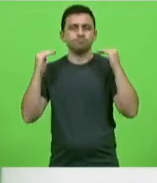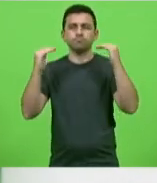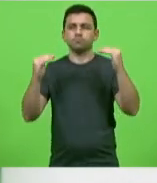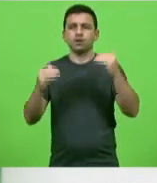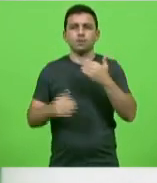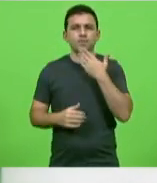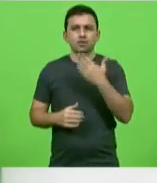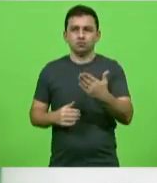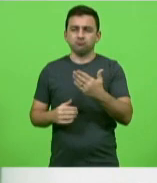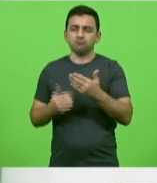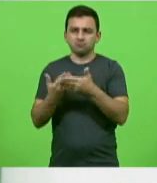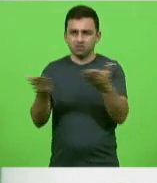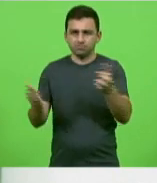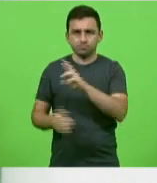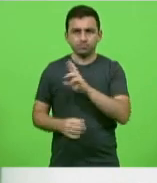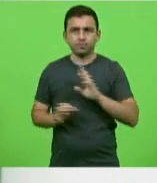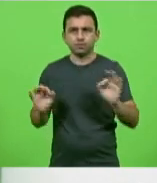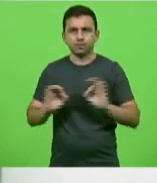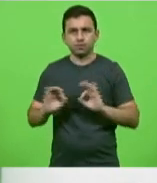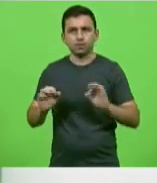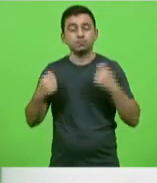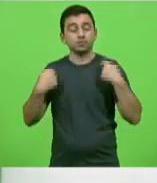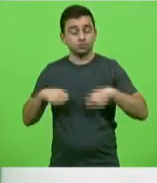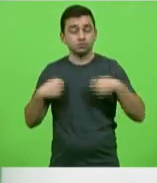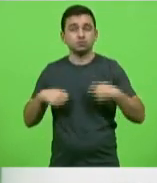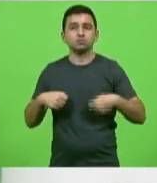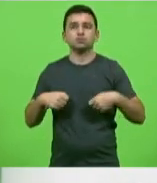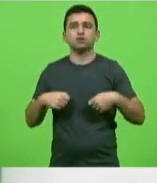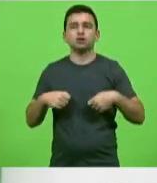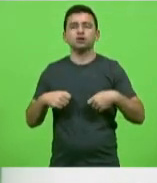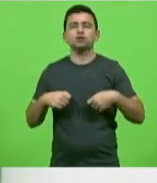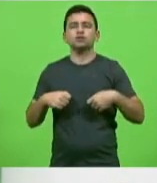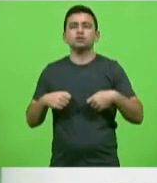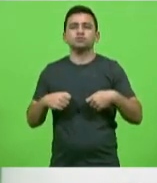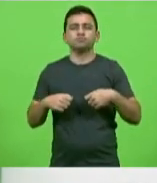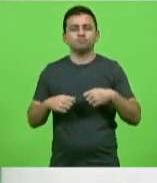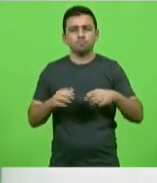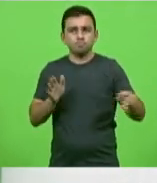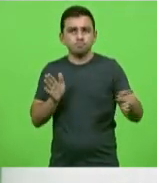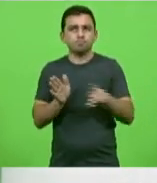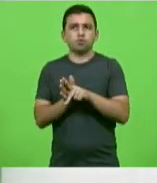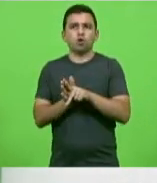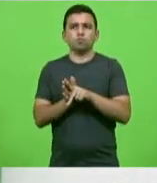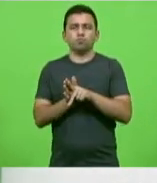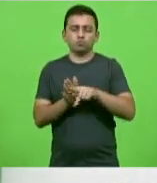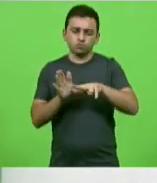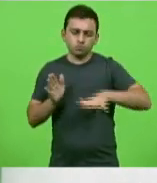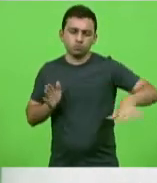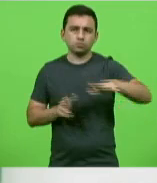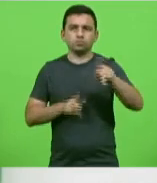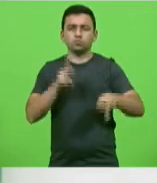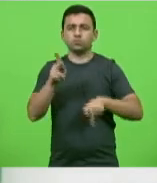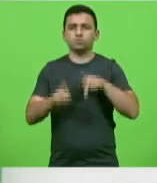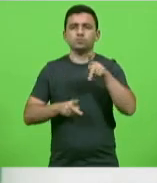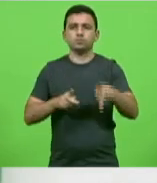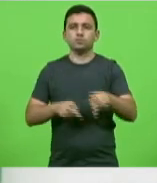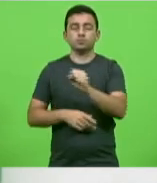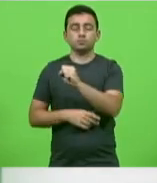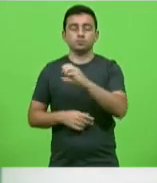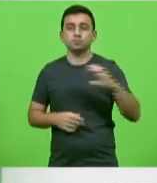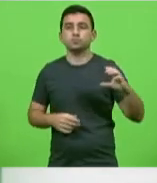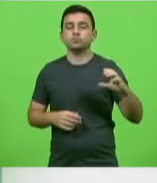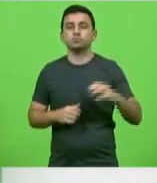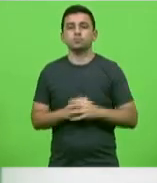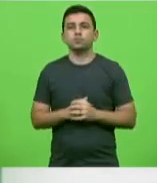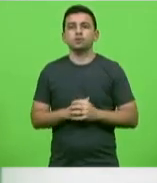proponho um apelo retórico, não. É preciso, sim, resgatar esse espírito de pertencimento do povo catarinense. É preciso